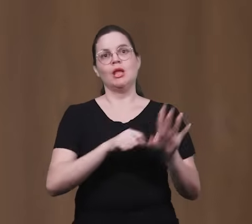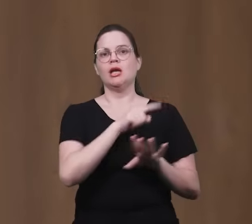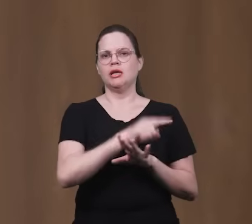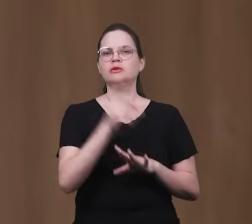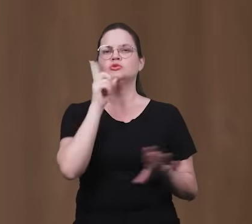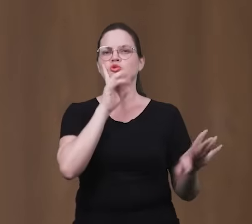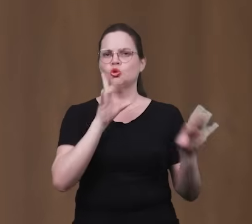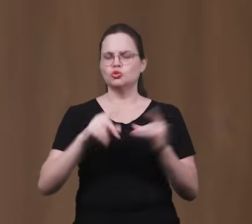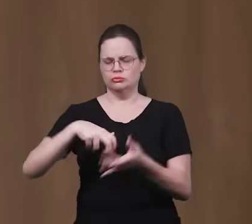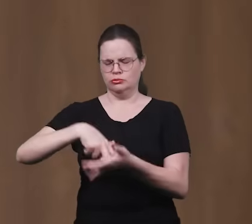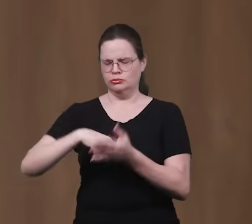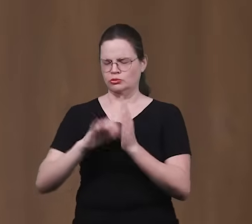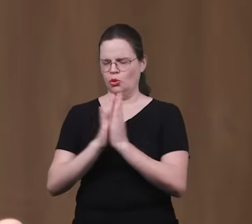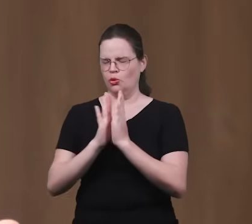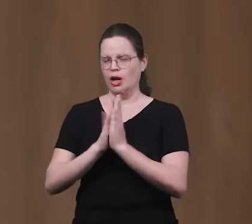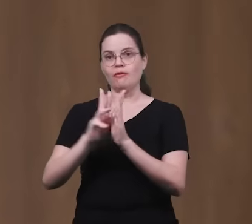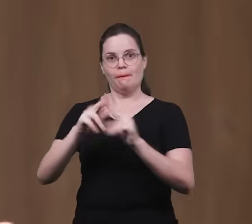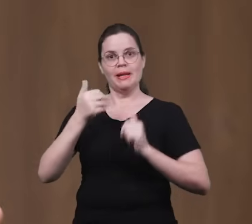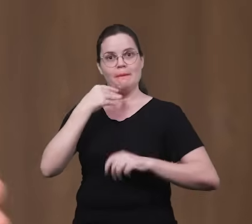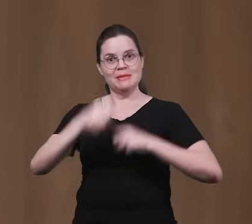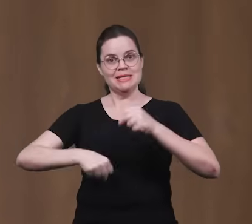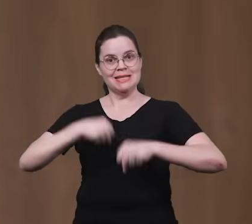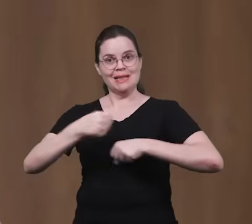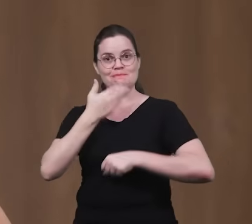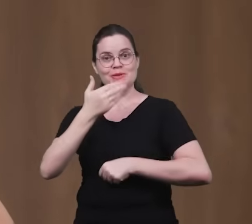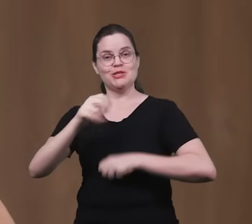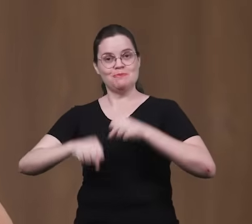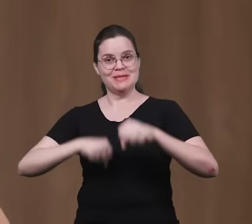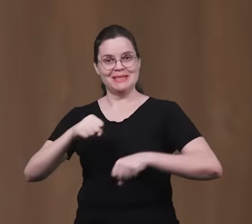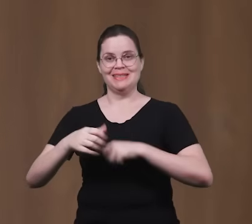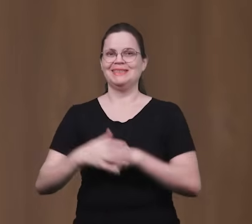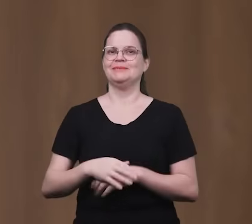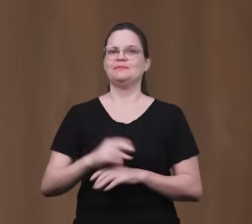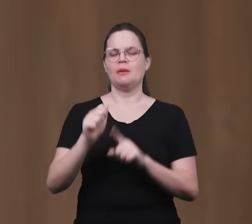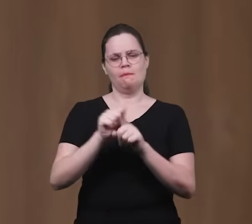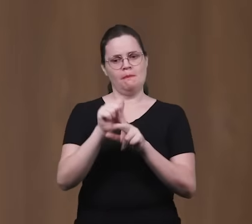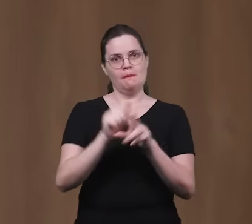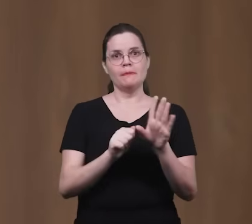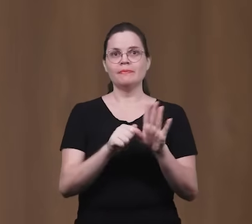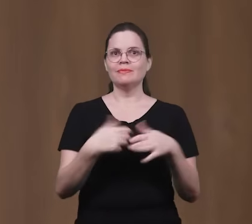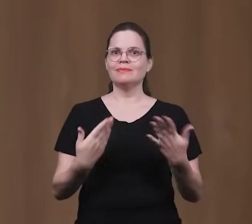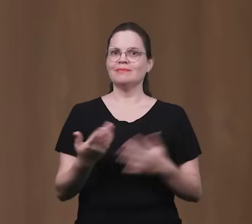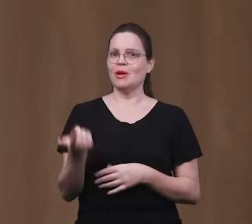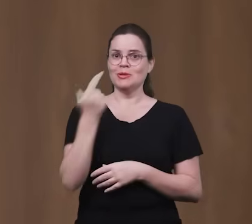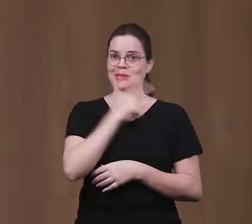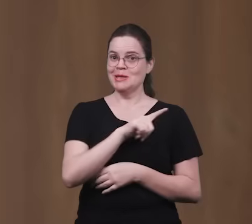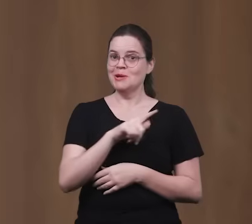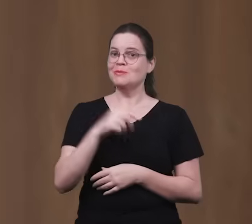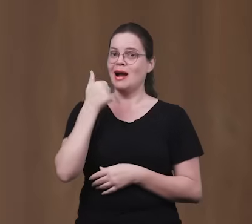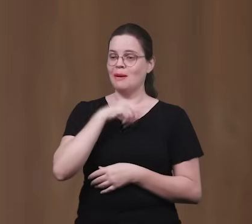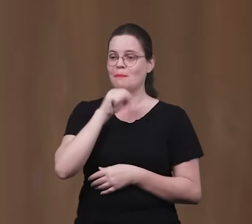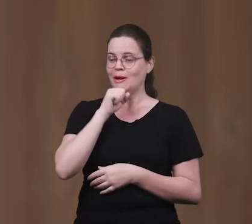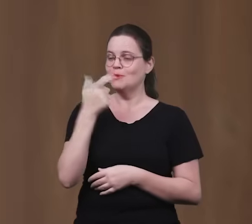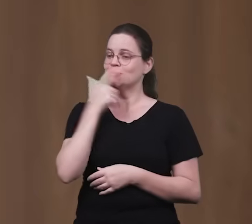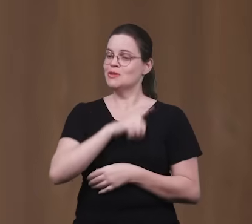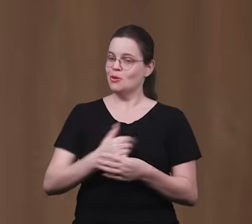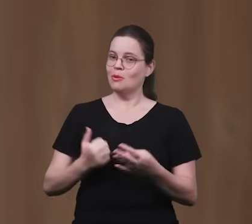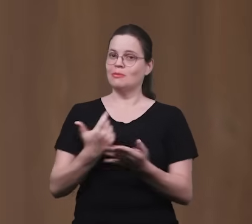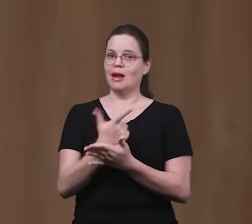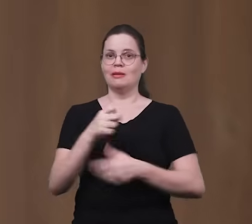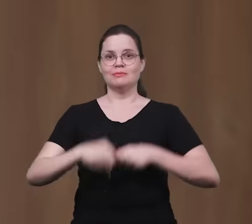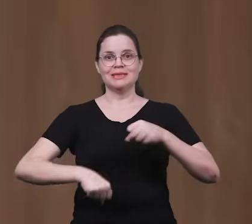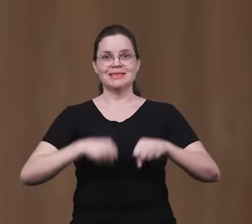ele todo dia se ajoelhava e orava pela bicicleta. Passado alguns meses, ele foi e a mãe conseguiu